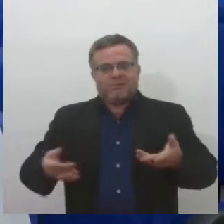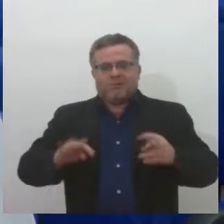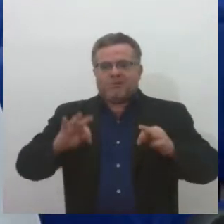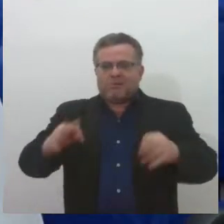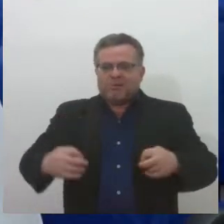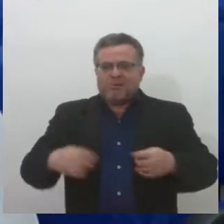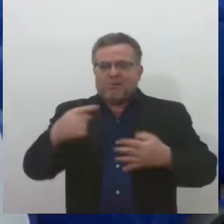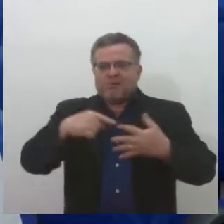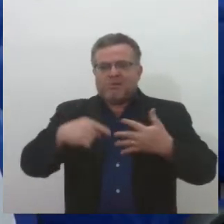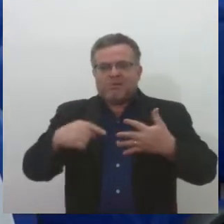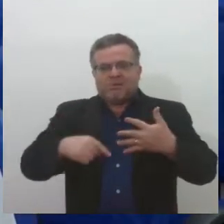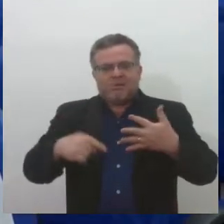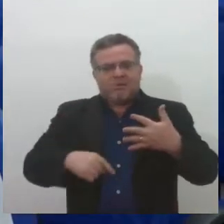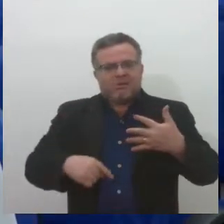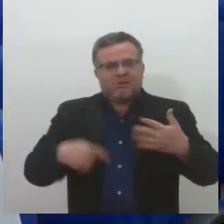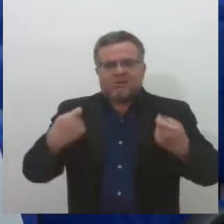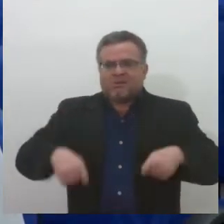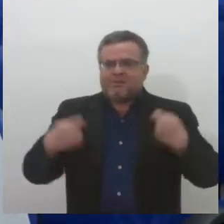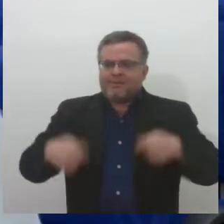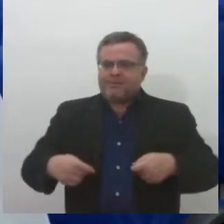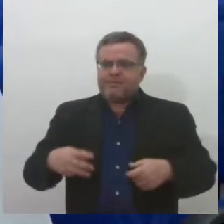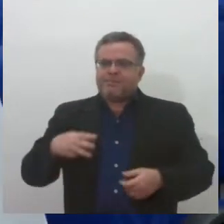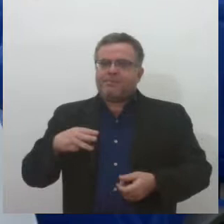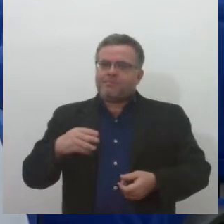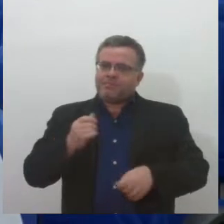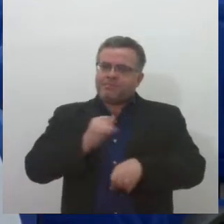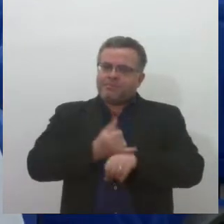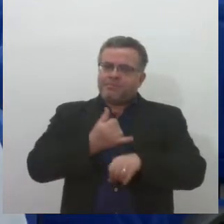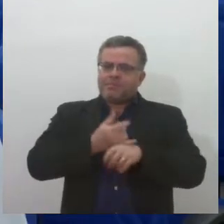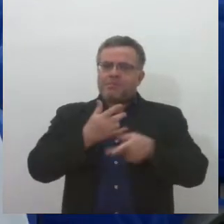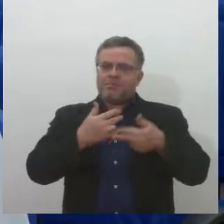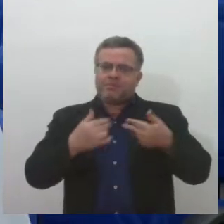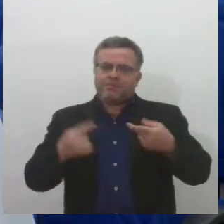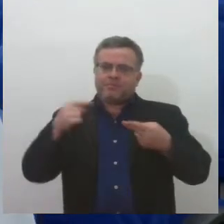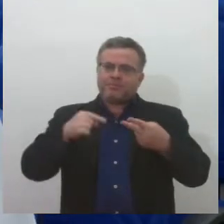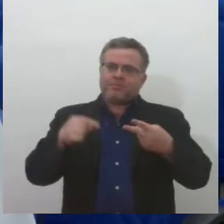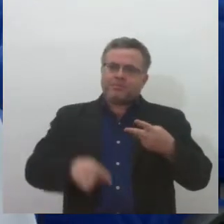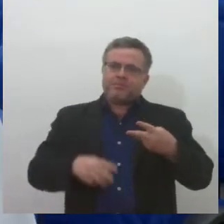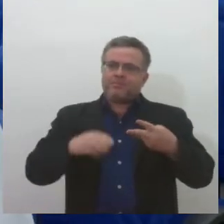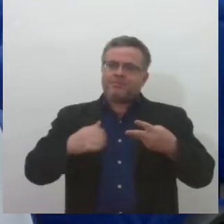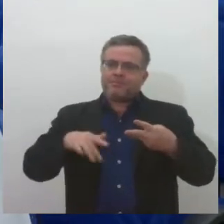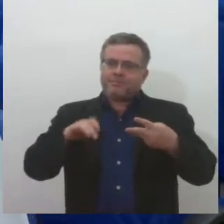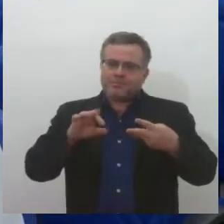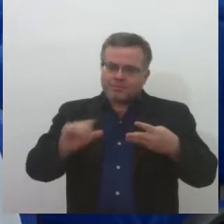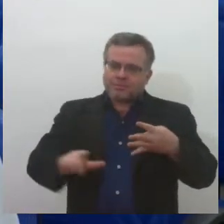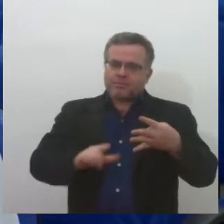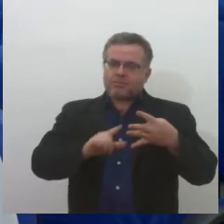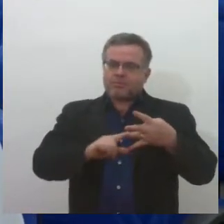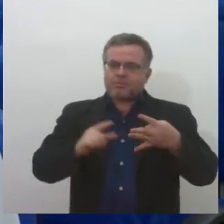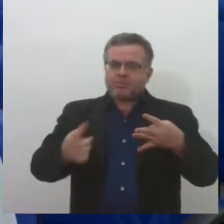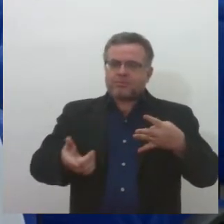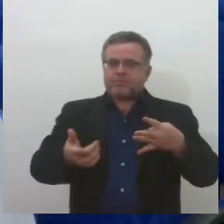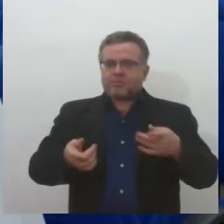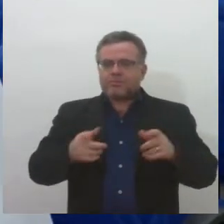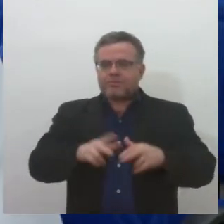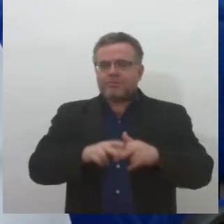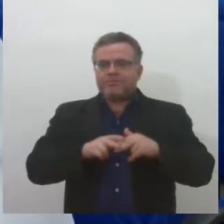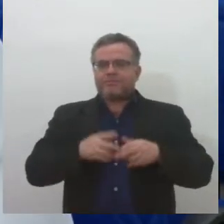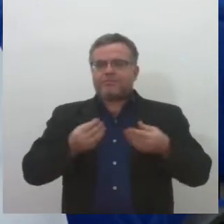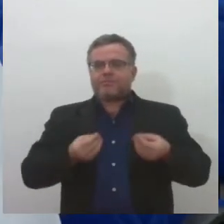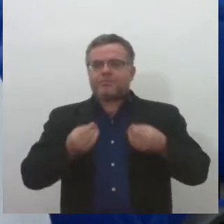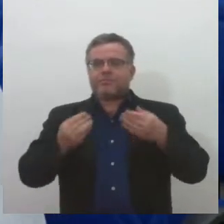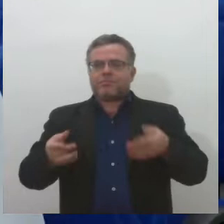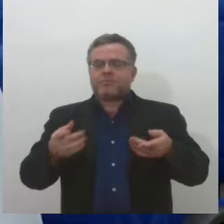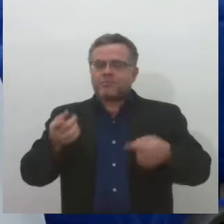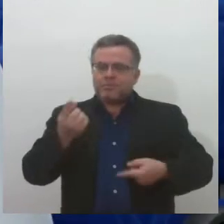precisa as proteínas né a proteína do leite maternidade mais fácil digestibilidade né então fica mais fácil para